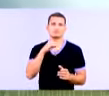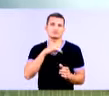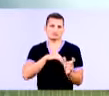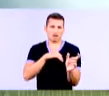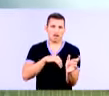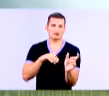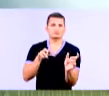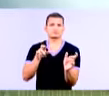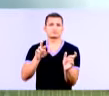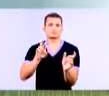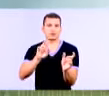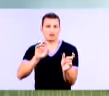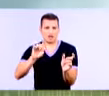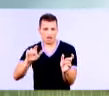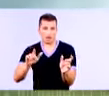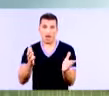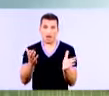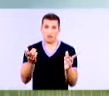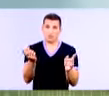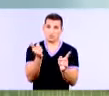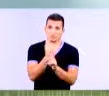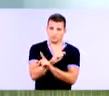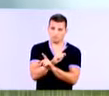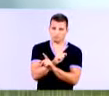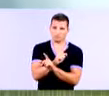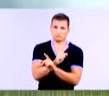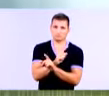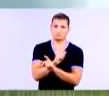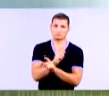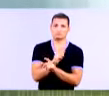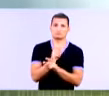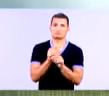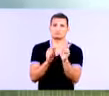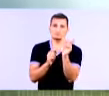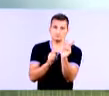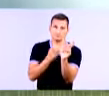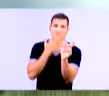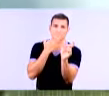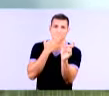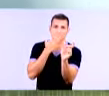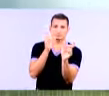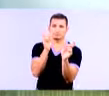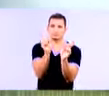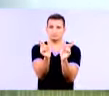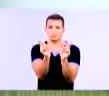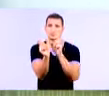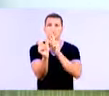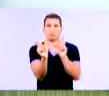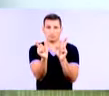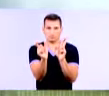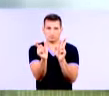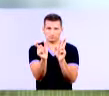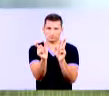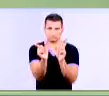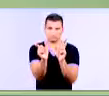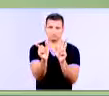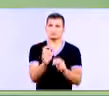tipo real. Agora é o contrário, a gente coloca o tipo antes e o nome depois. Vamos ver como é que fica.